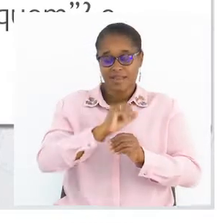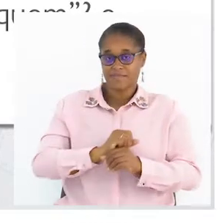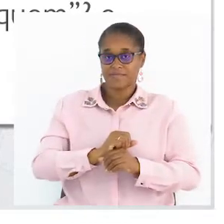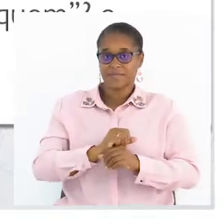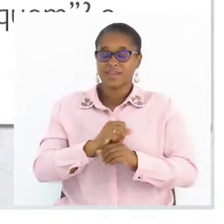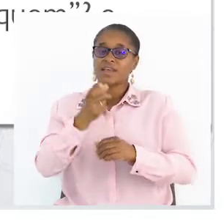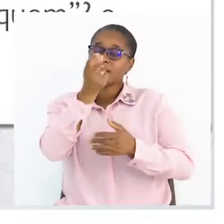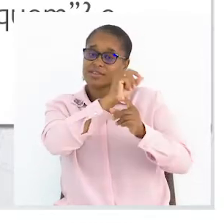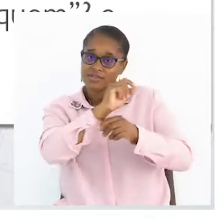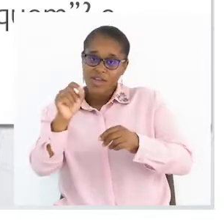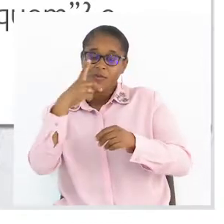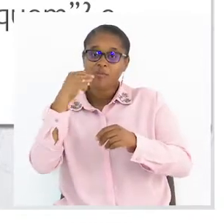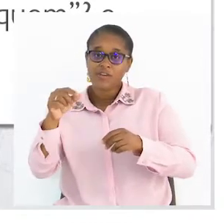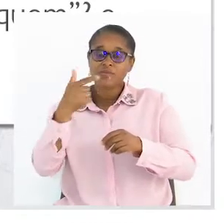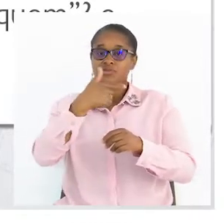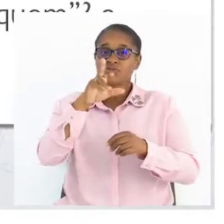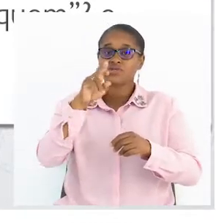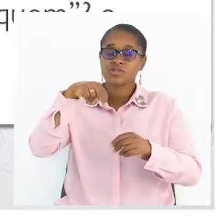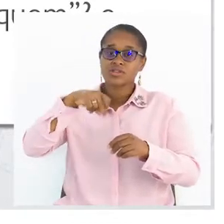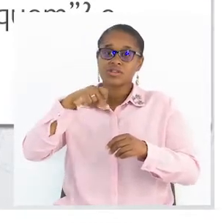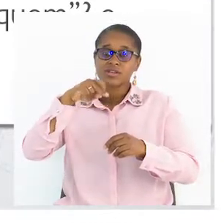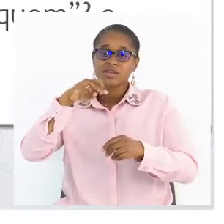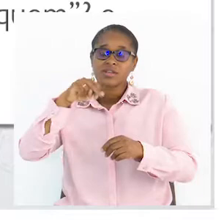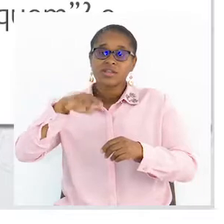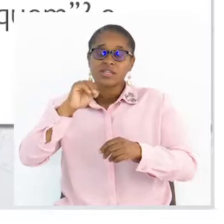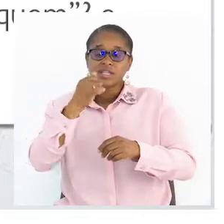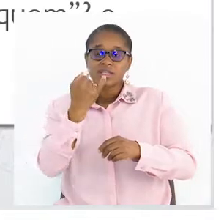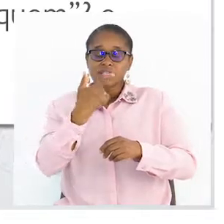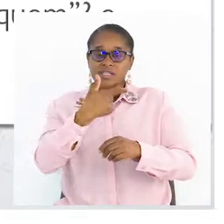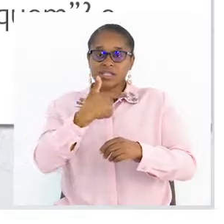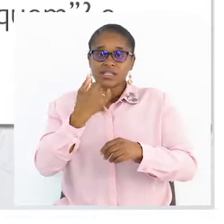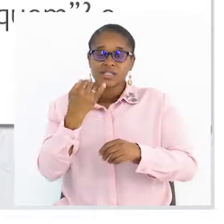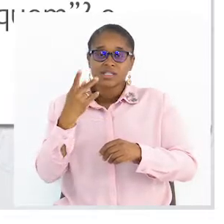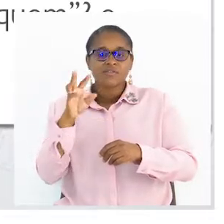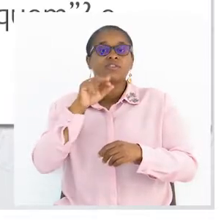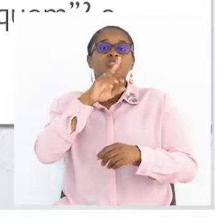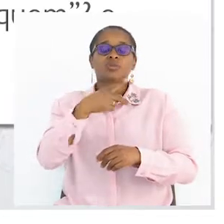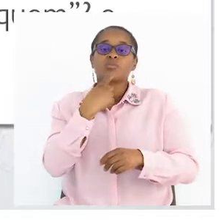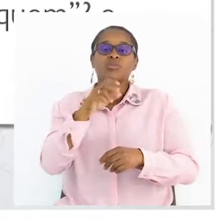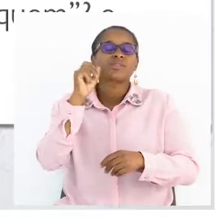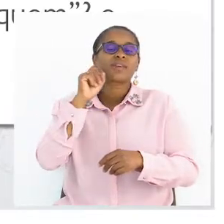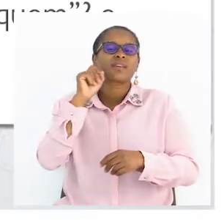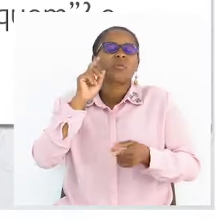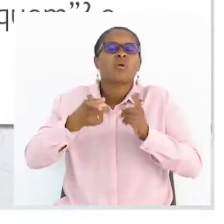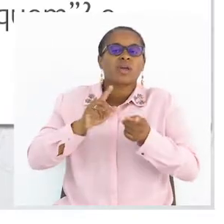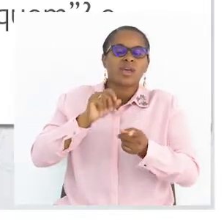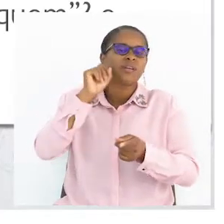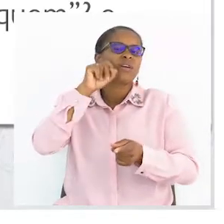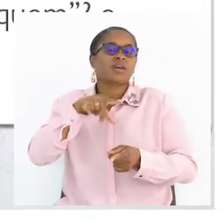selecionado por verbos transitivos, responde à pergunta o que ou quem e desempenha a função sintática